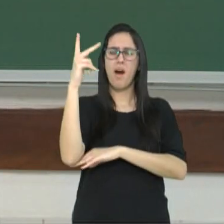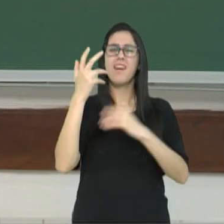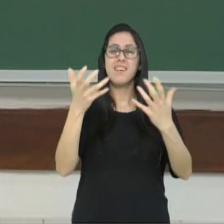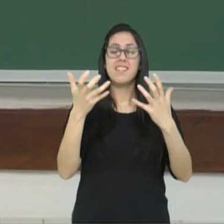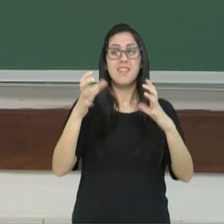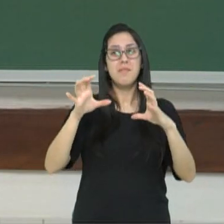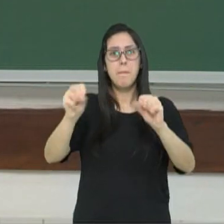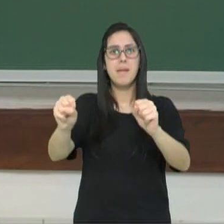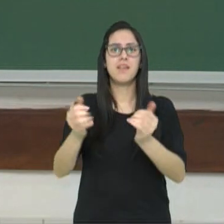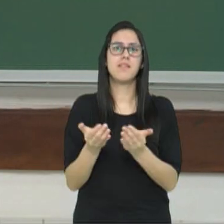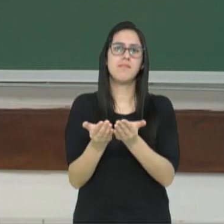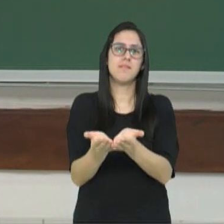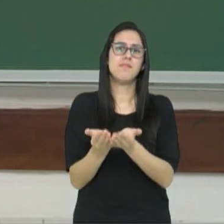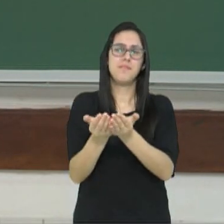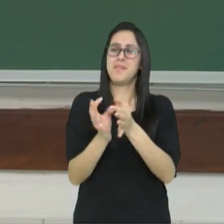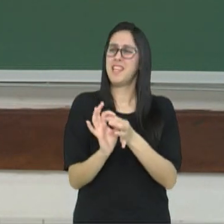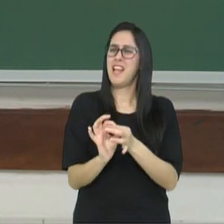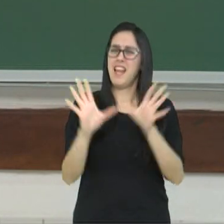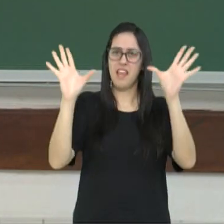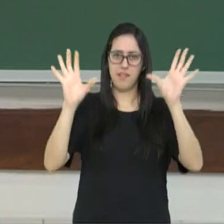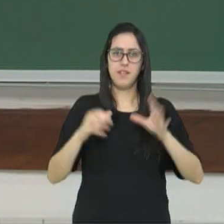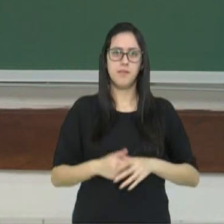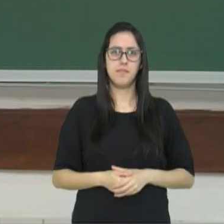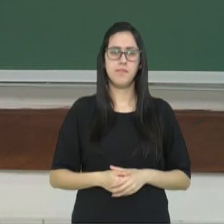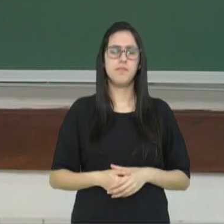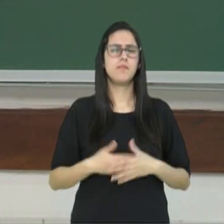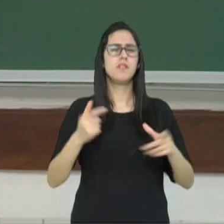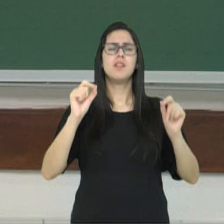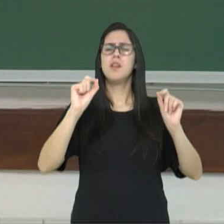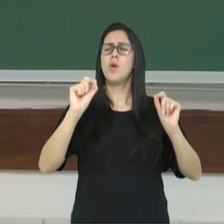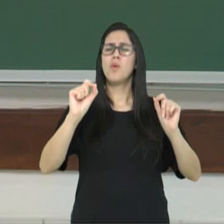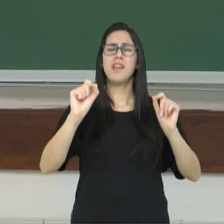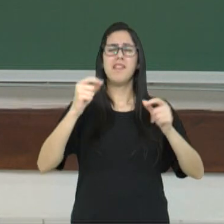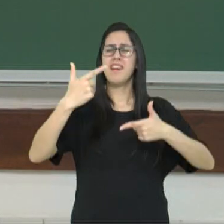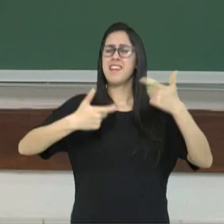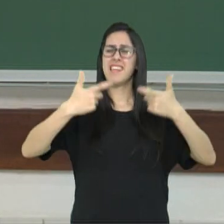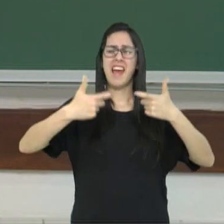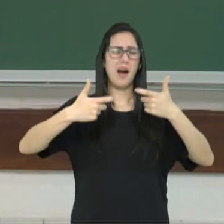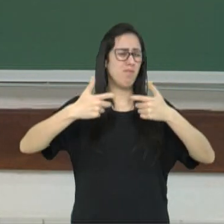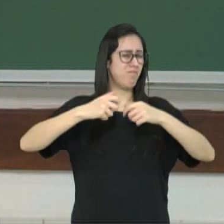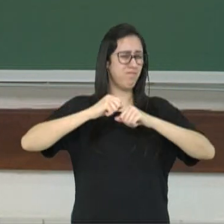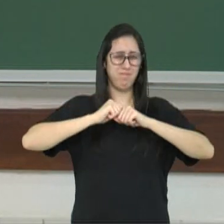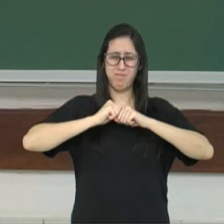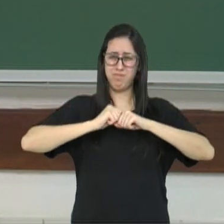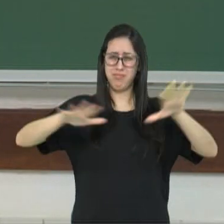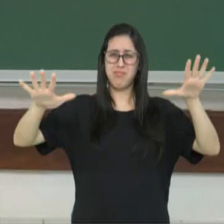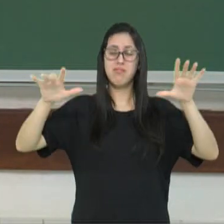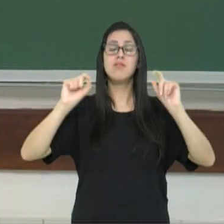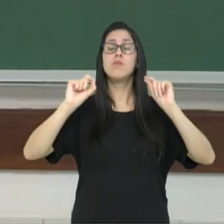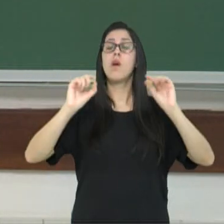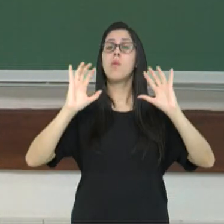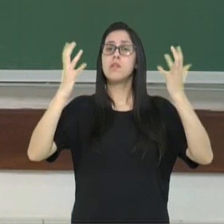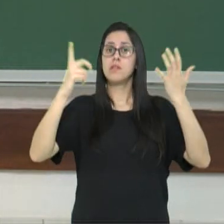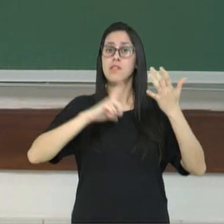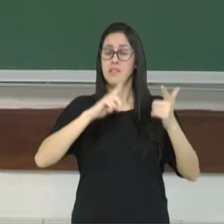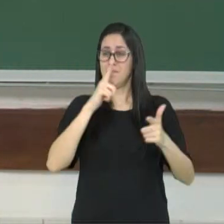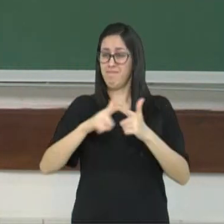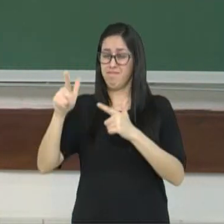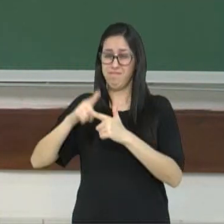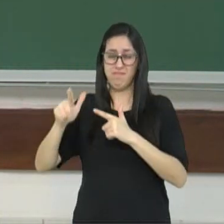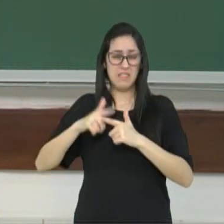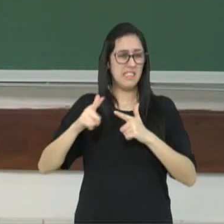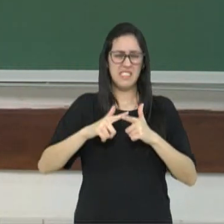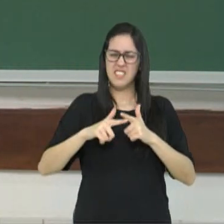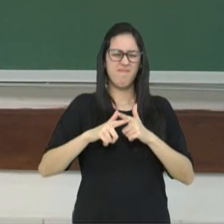porto livre. Qual que vai ser o estopim da guerra? Por que, tendo já um quadro de vários conflitos, o que vai levar